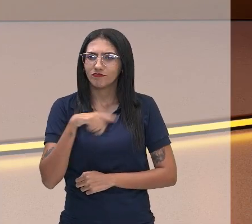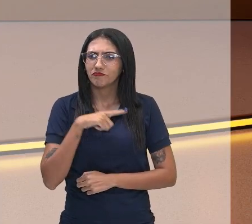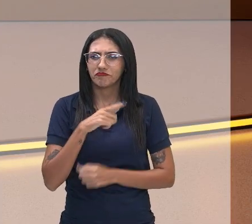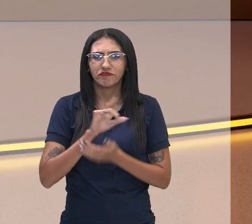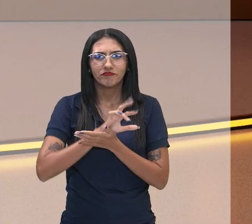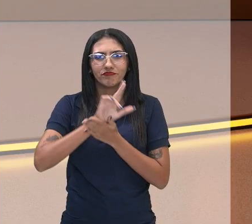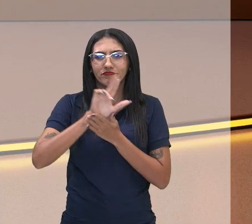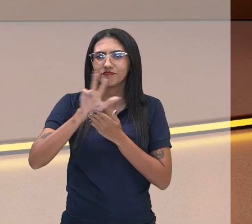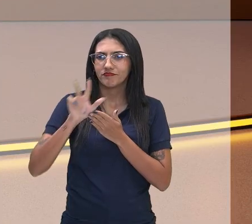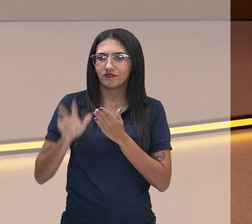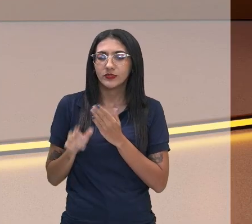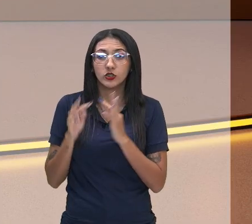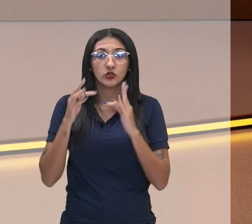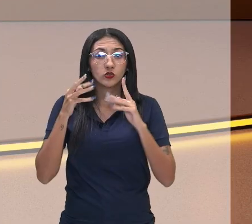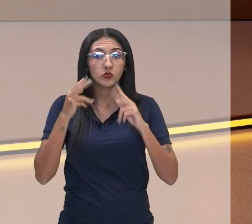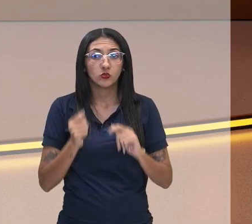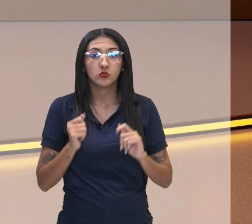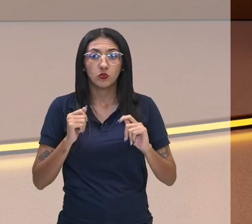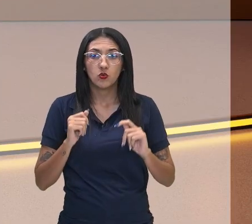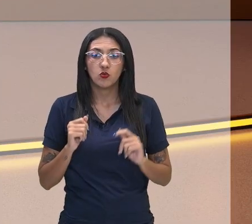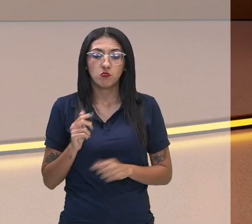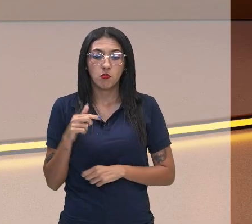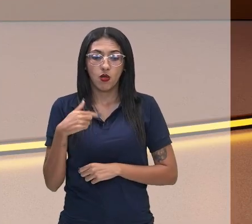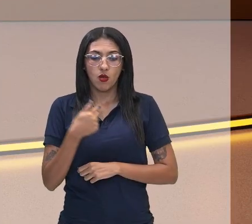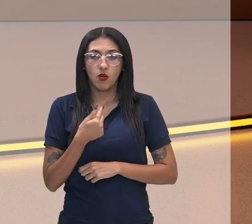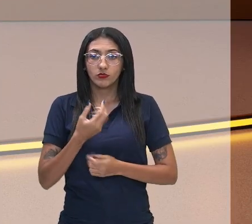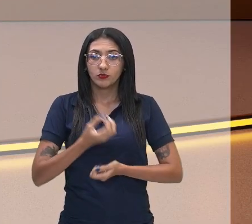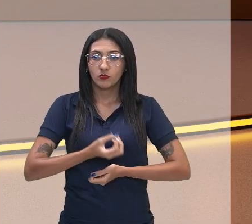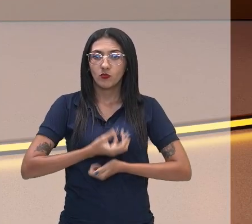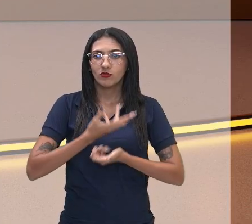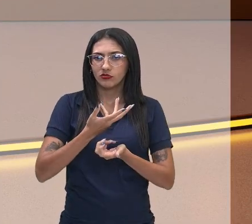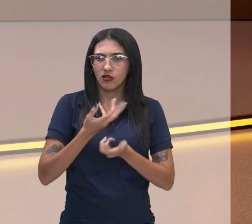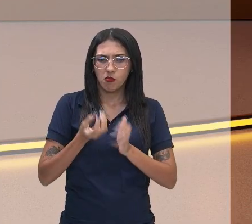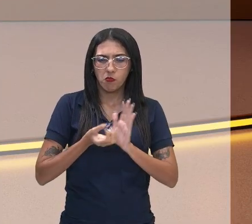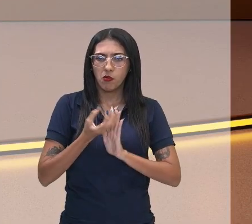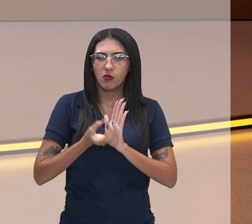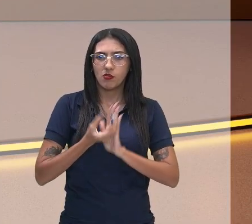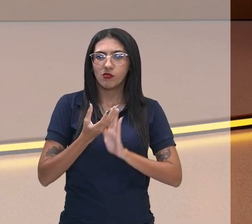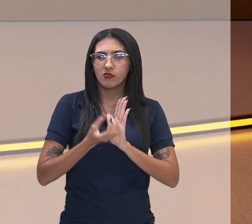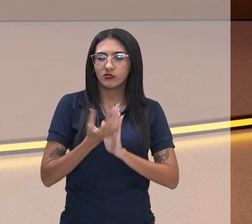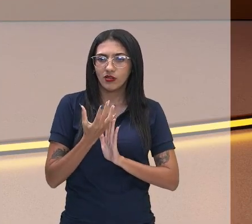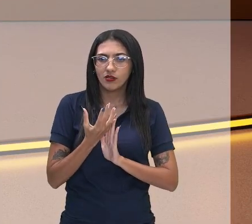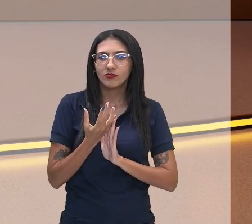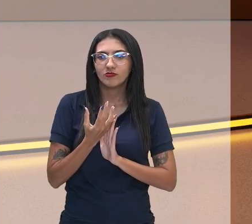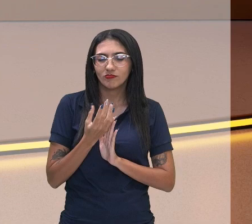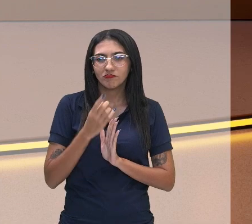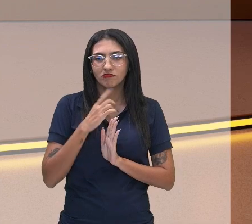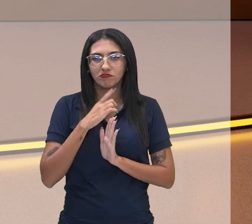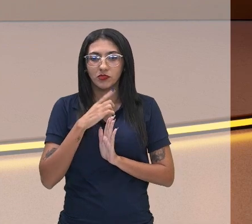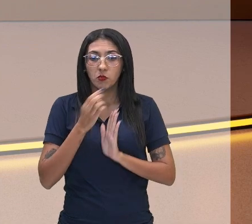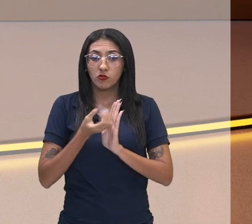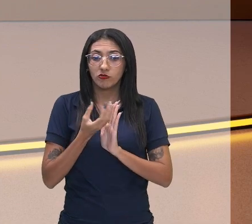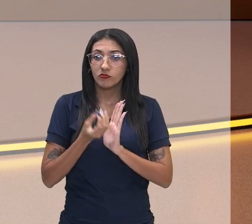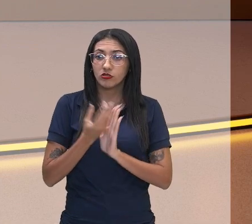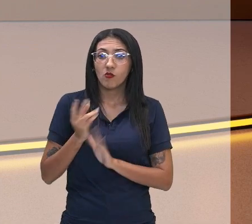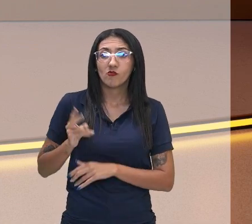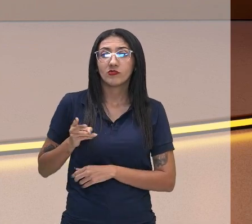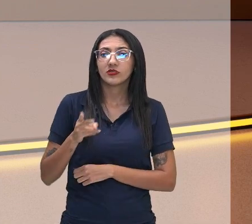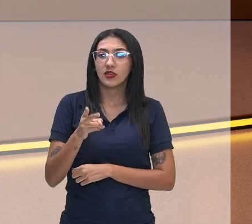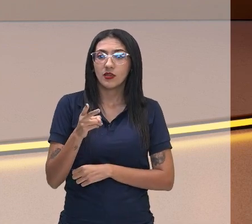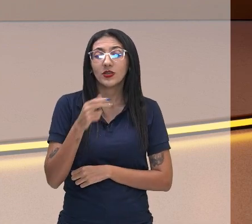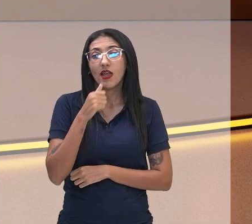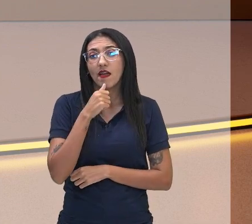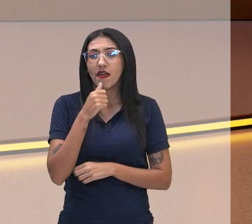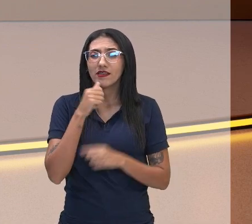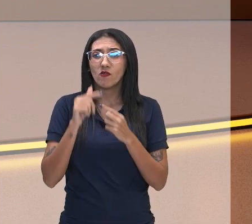Tudo aquilo que o ser humano produz, né? Produziu, produz e que ainda vai